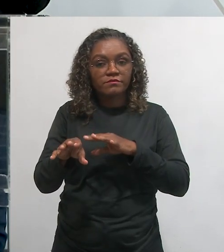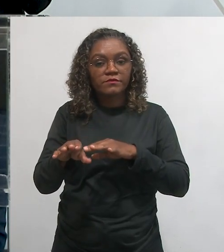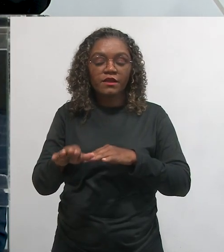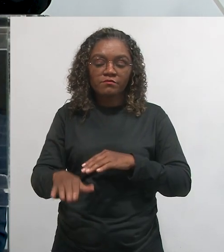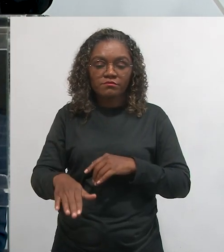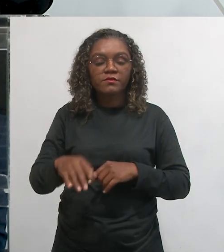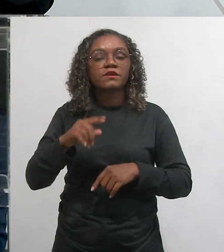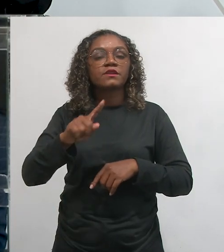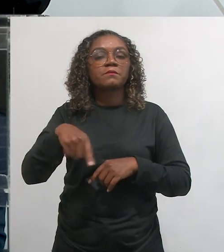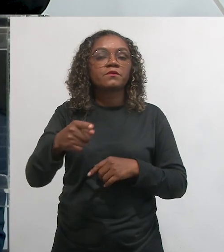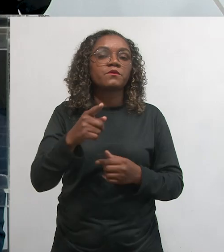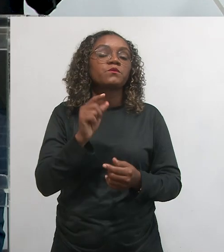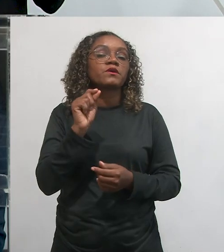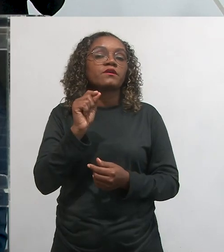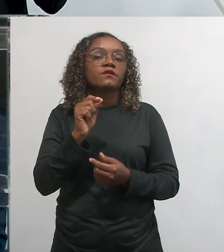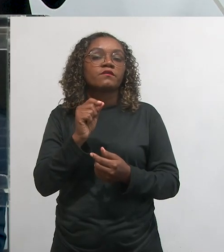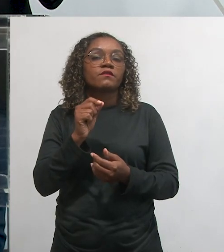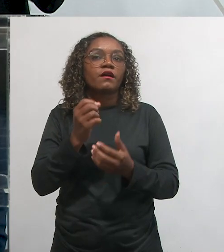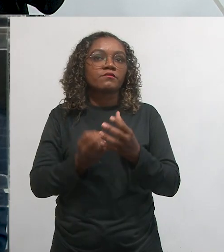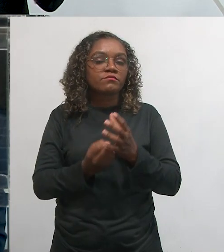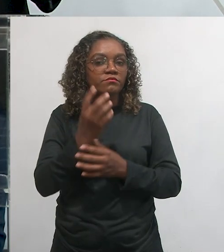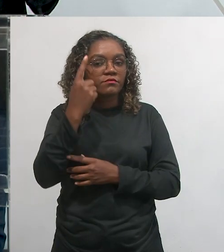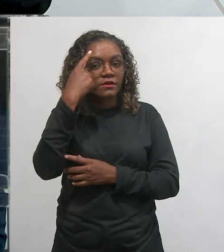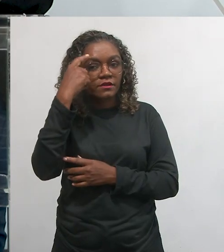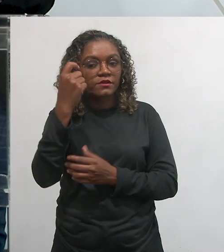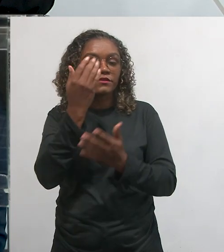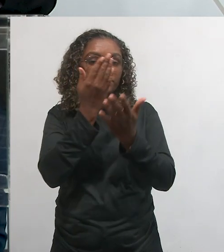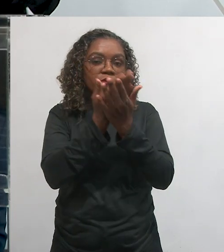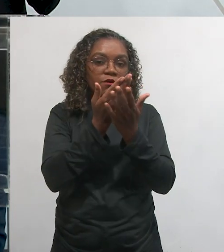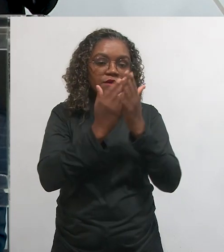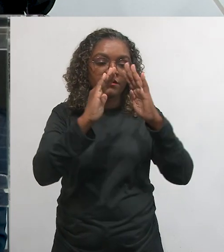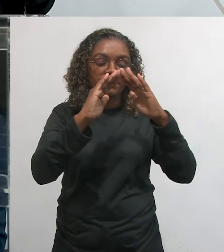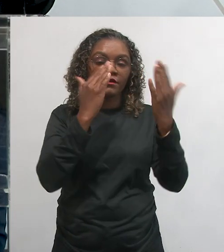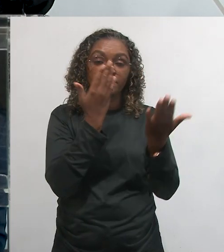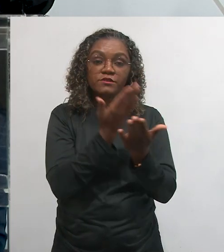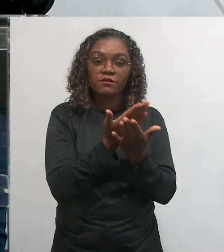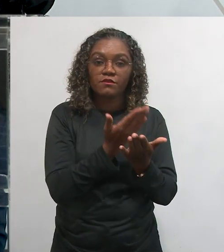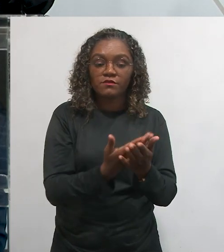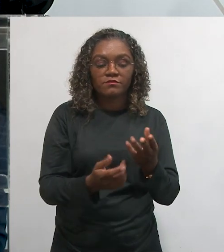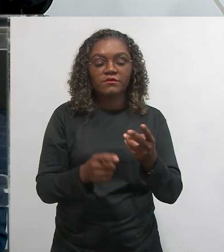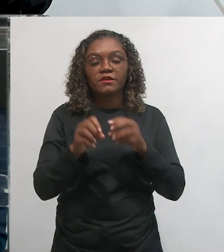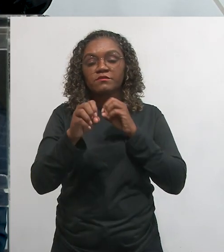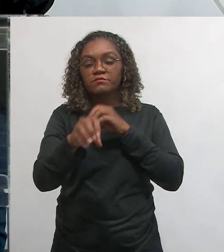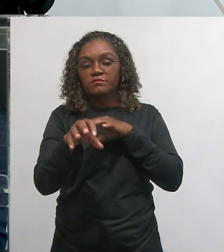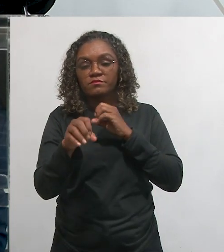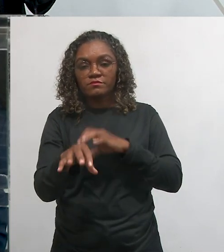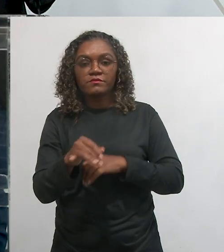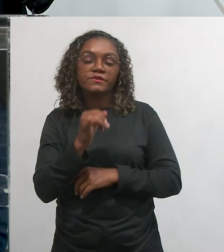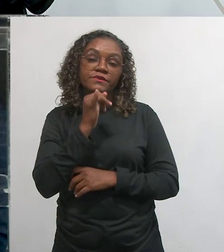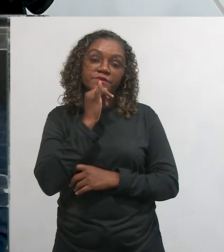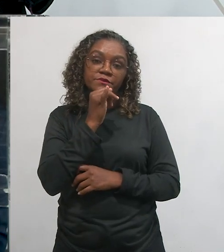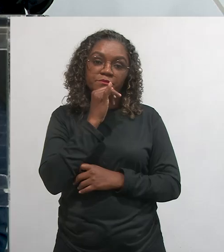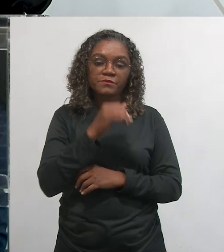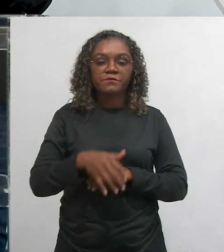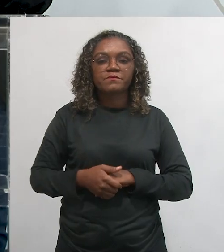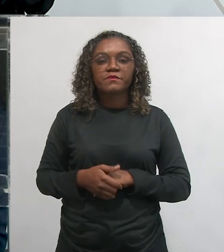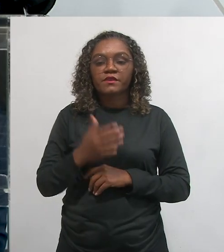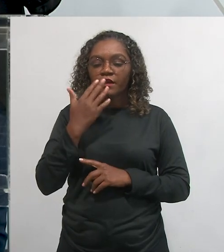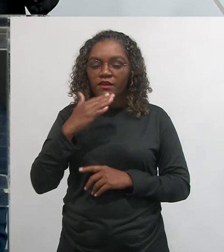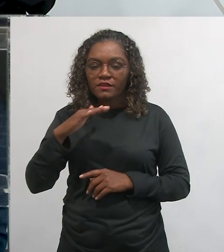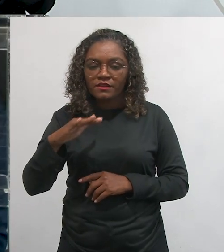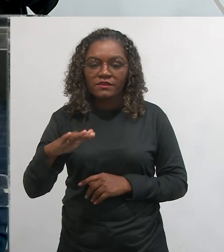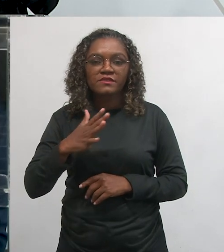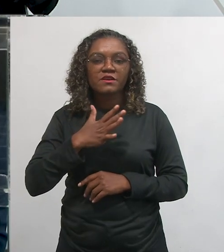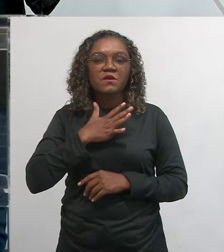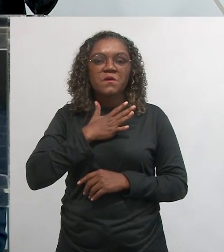necessariamente educativa. Aí nasce a primeira ideia de escola, de educação. Então, na escola, a pessoa, o molequinho, a menininha que já gosta